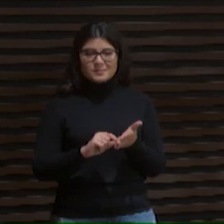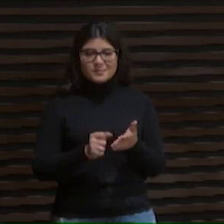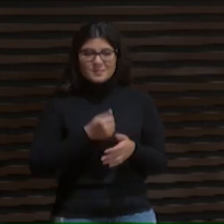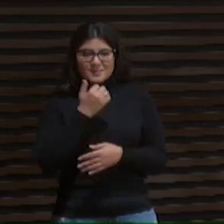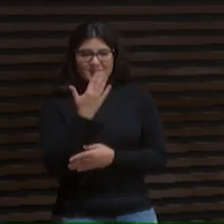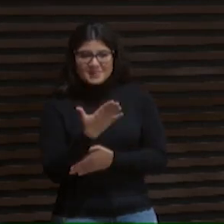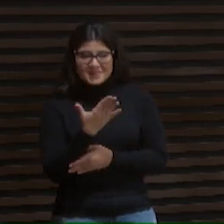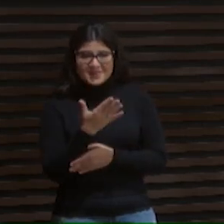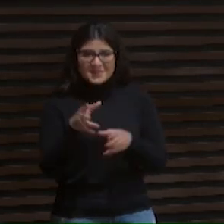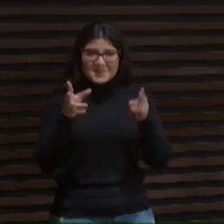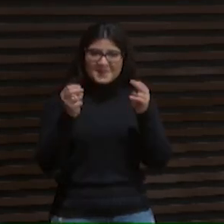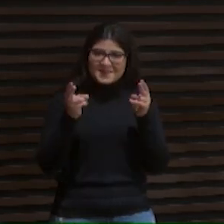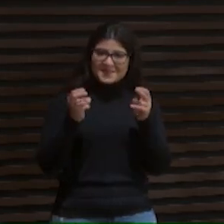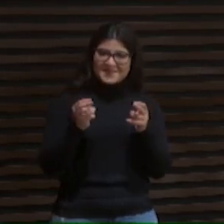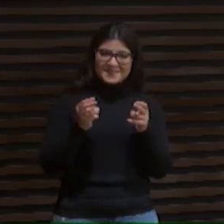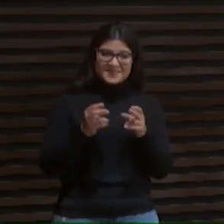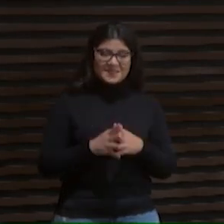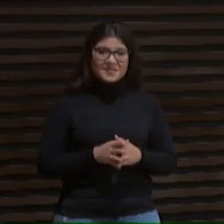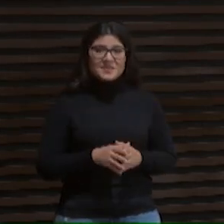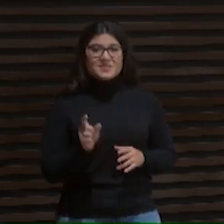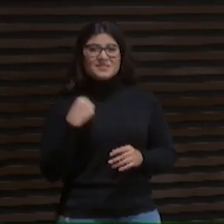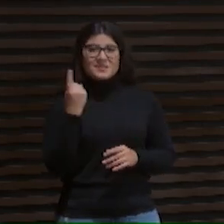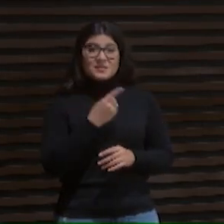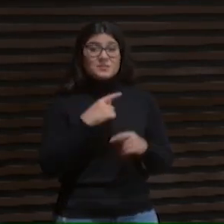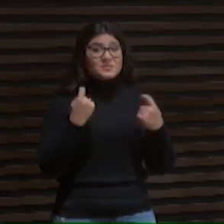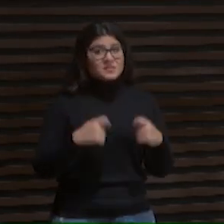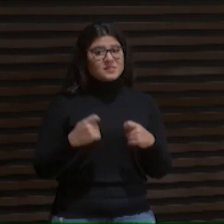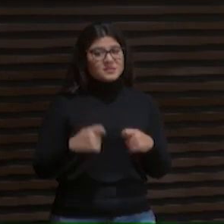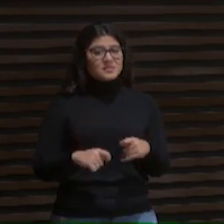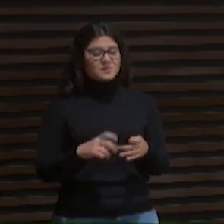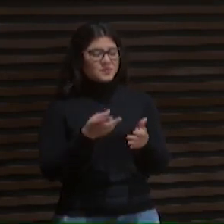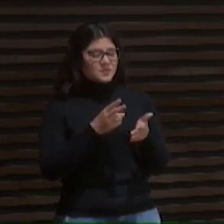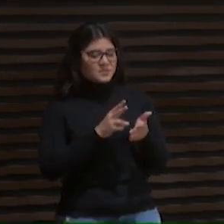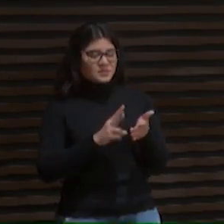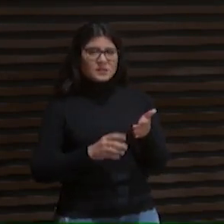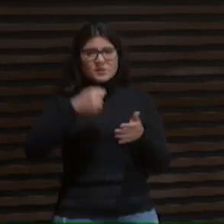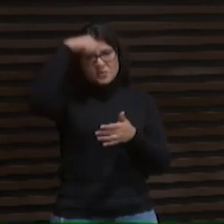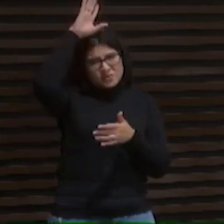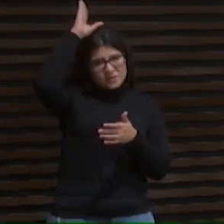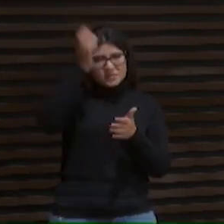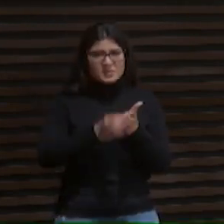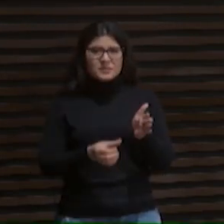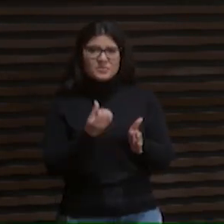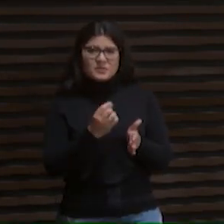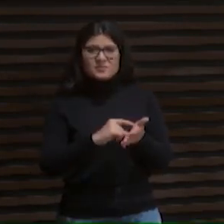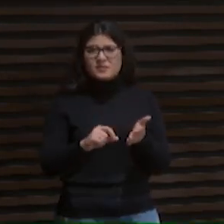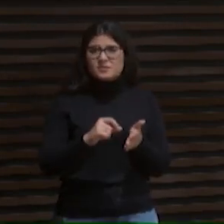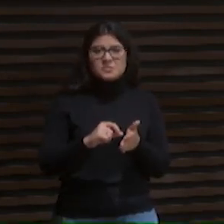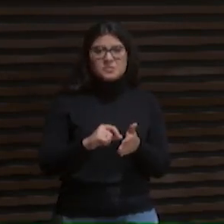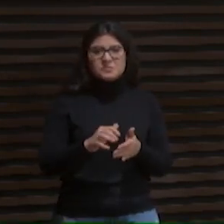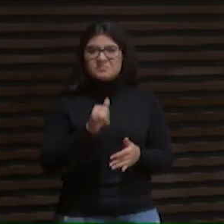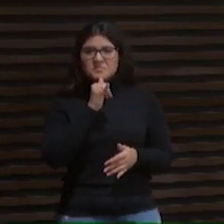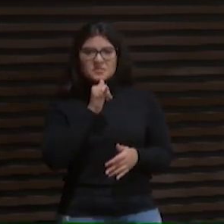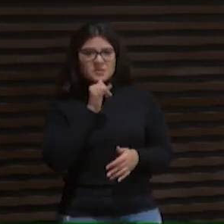essa intersecção. Né? Quando a gente precisa, assim, vamos lá para Romanos 6, versículo tal.